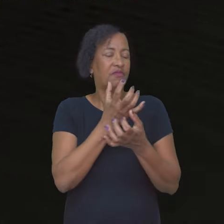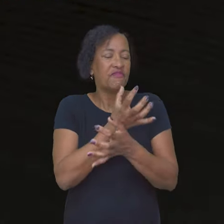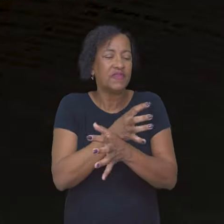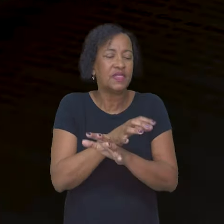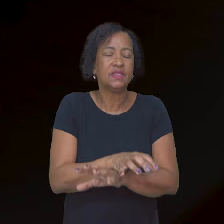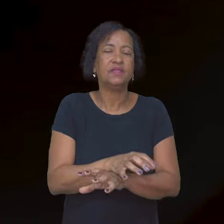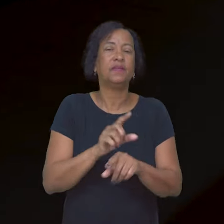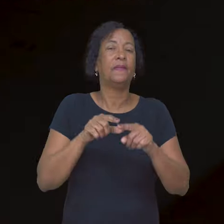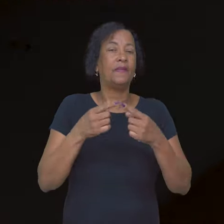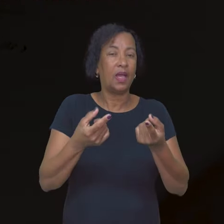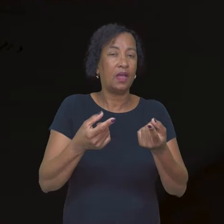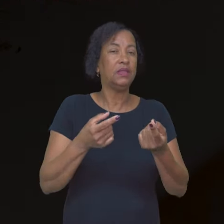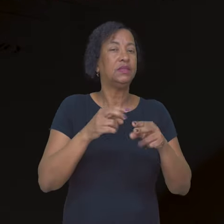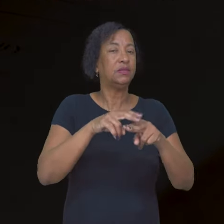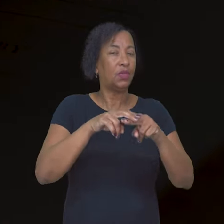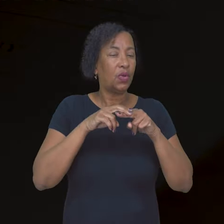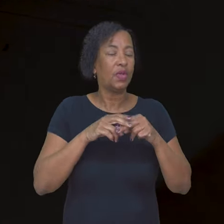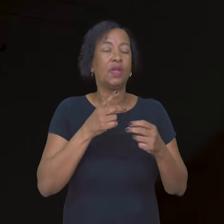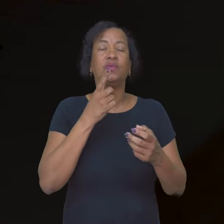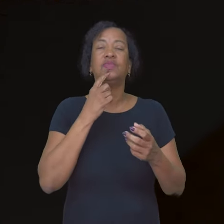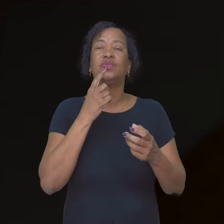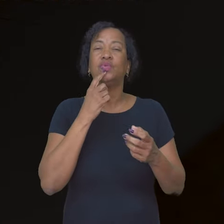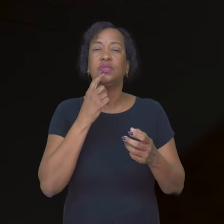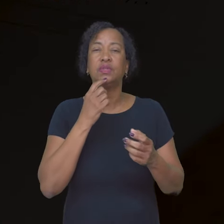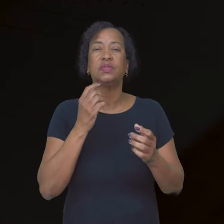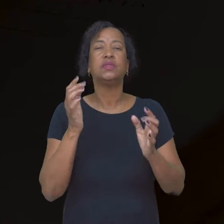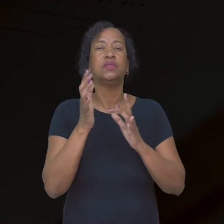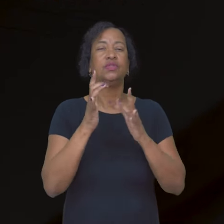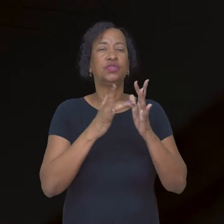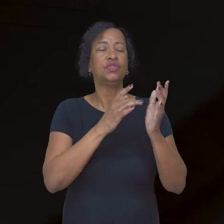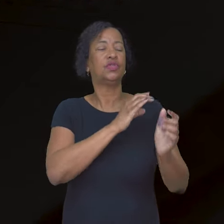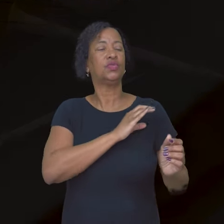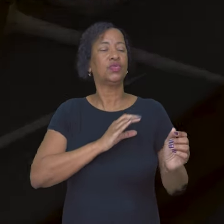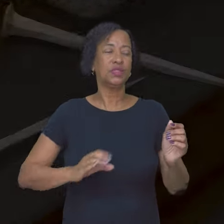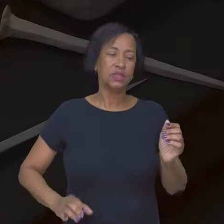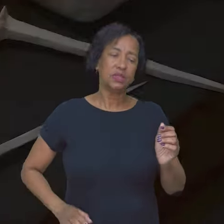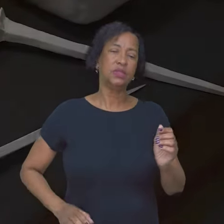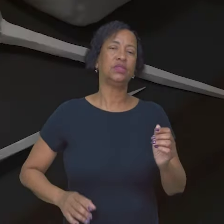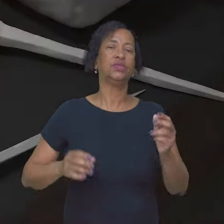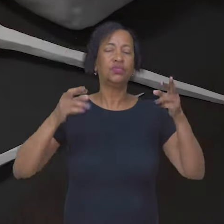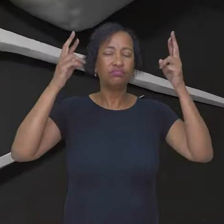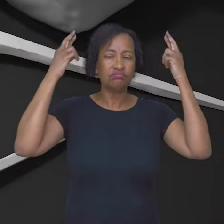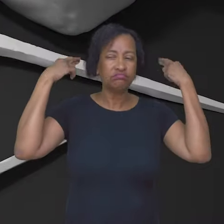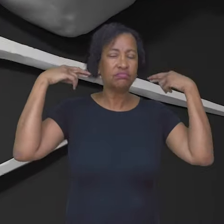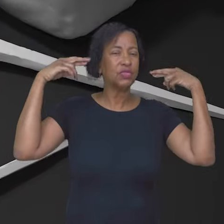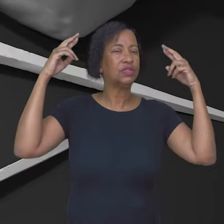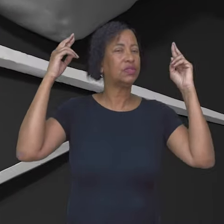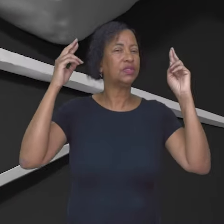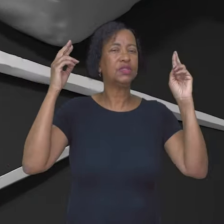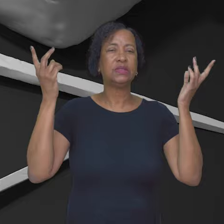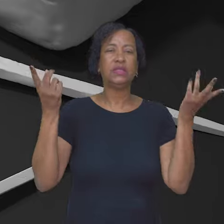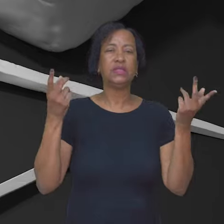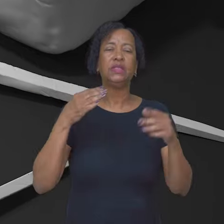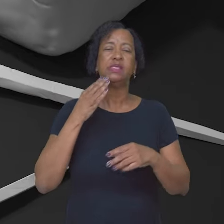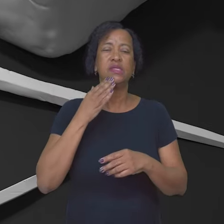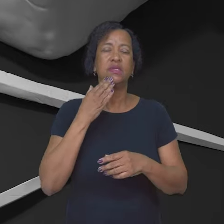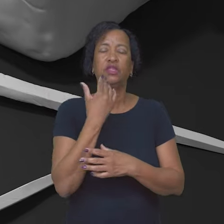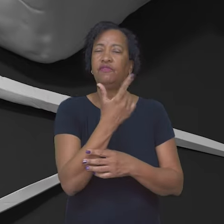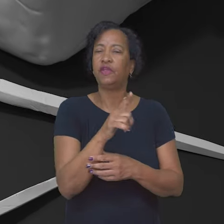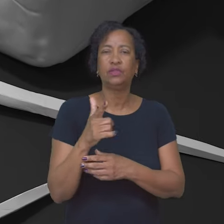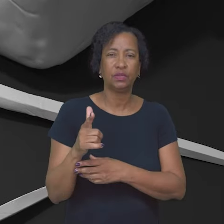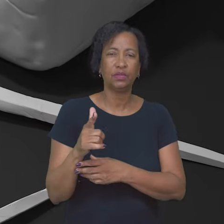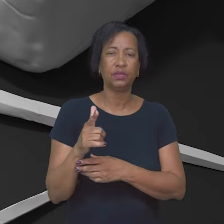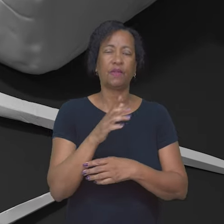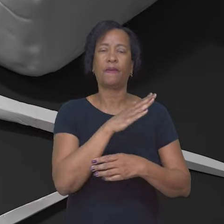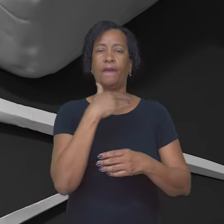sangue de Cristo como de um Cordeiro sem mancha e sem defeito Esse foi o preço da nossa Redenção Portanto a morte